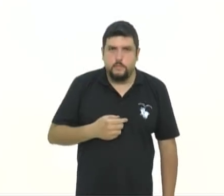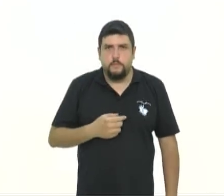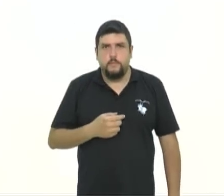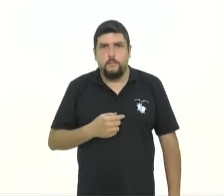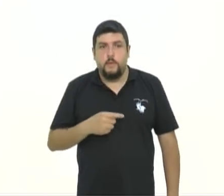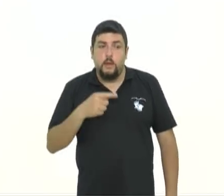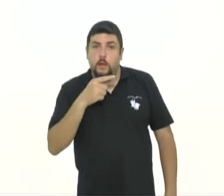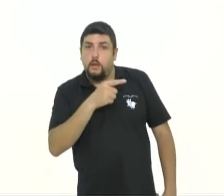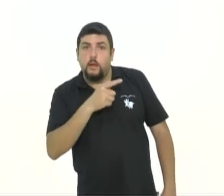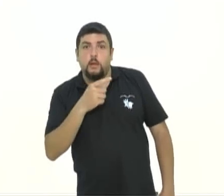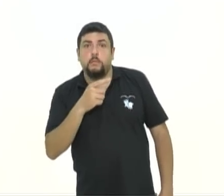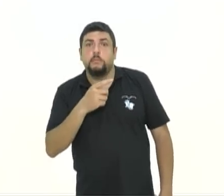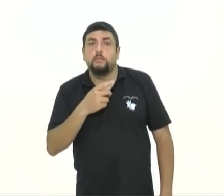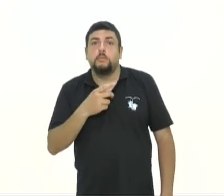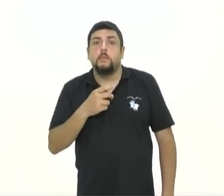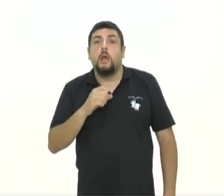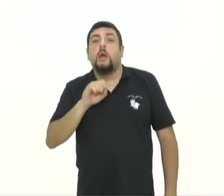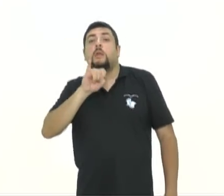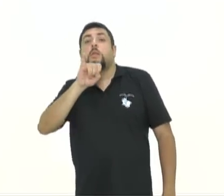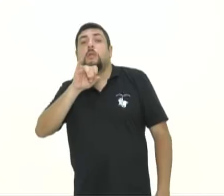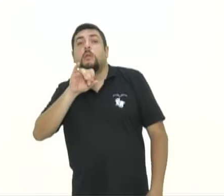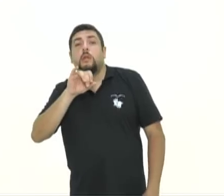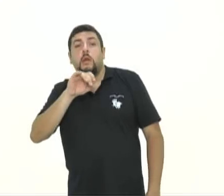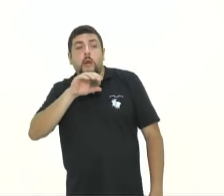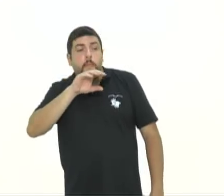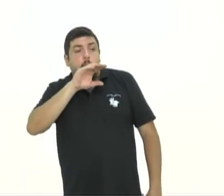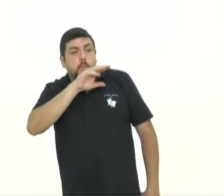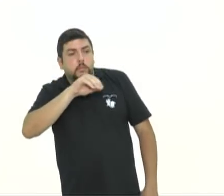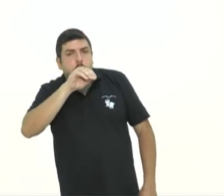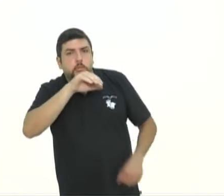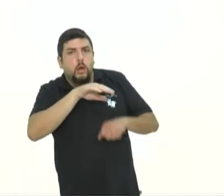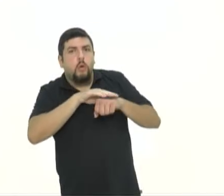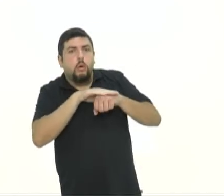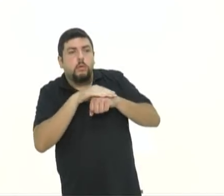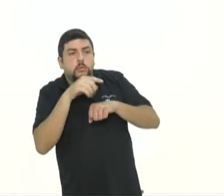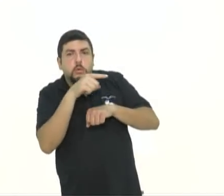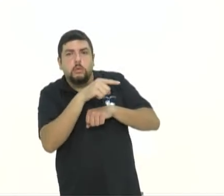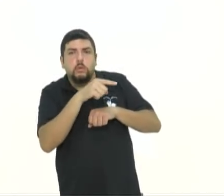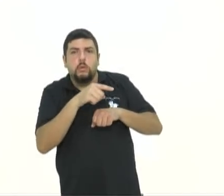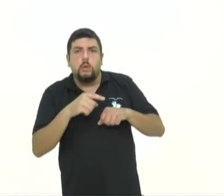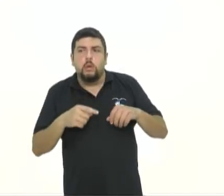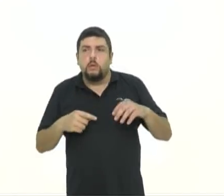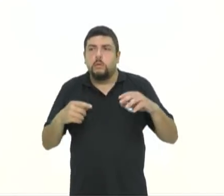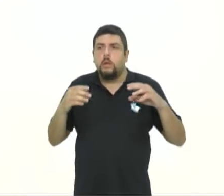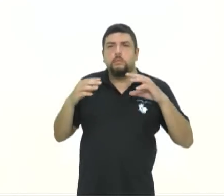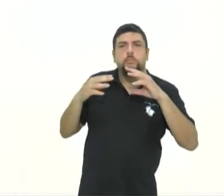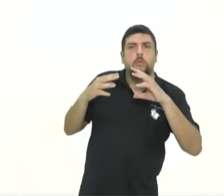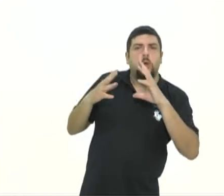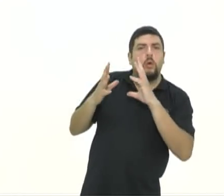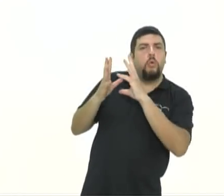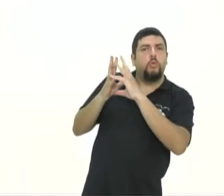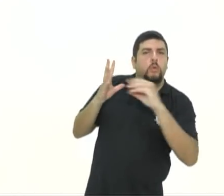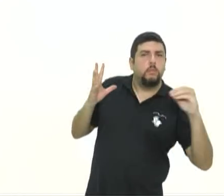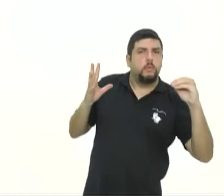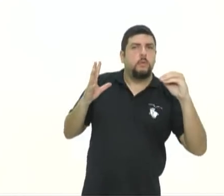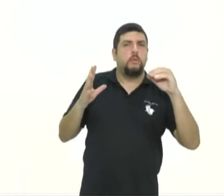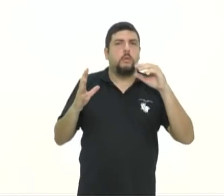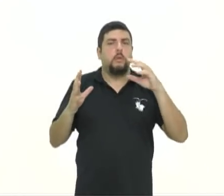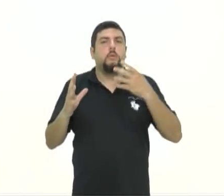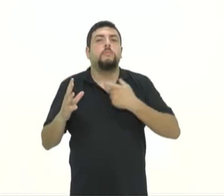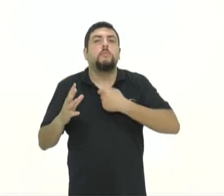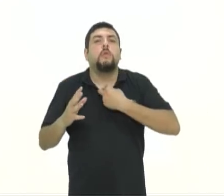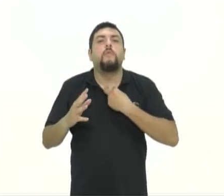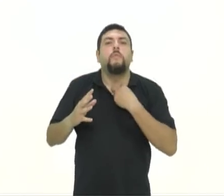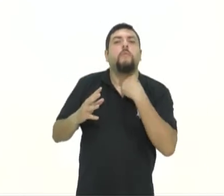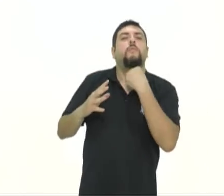que não pode calar-se quando se fala com ela e que repete apenas os últimos sons da voz que lhe